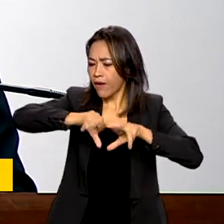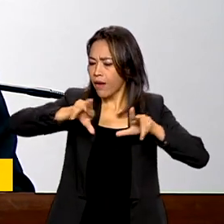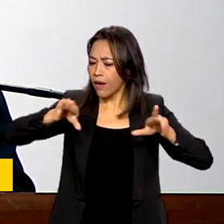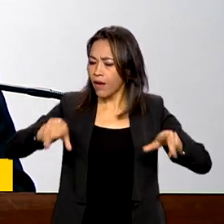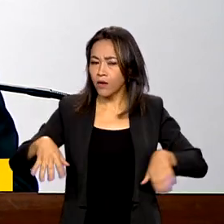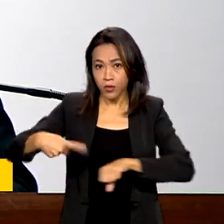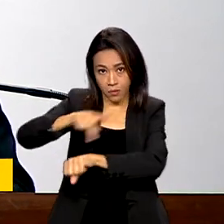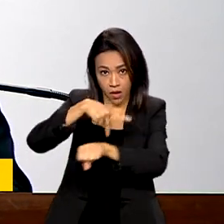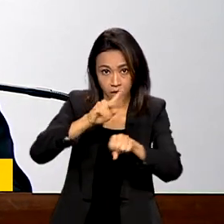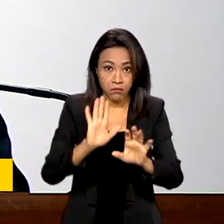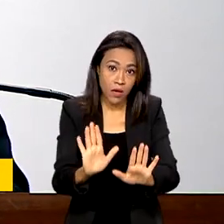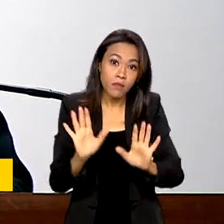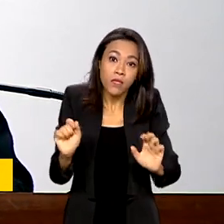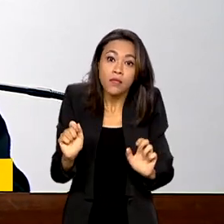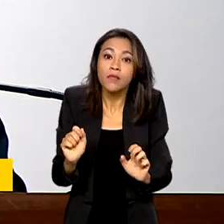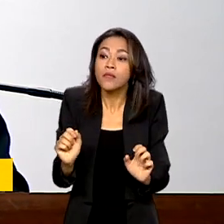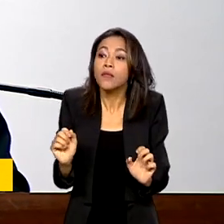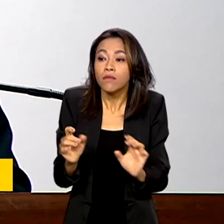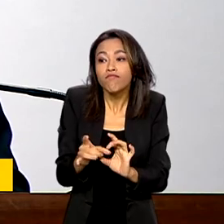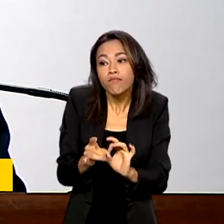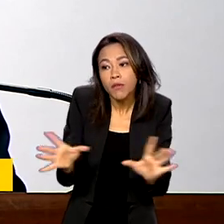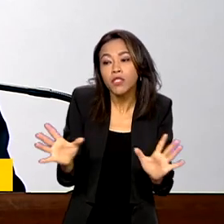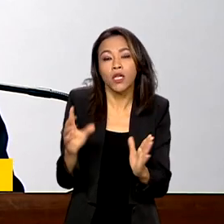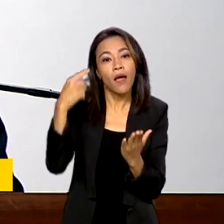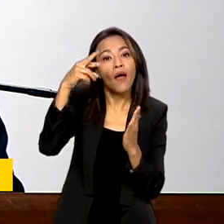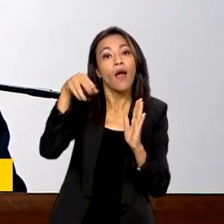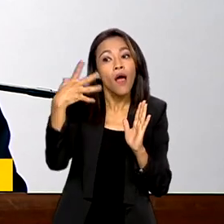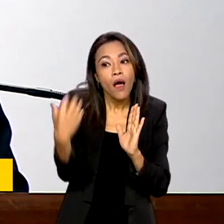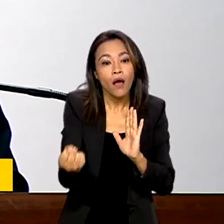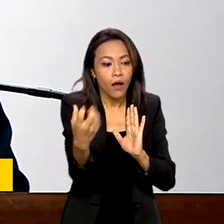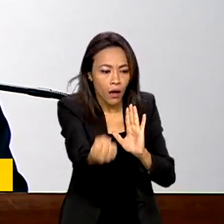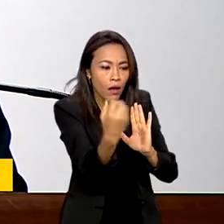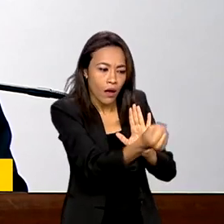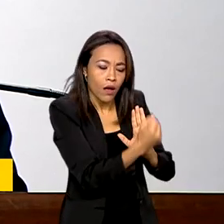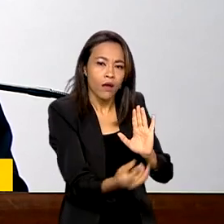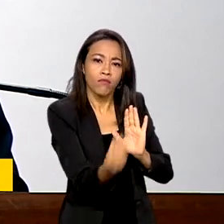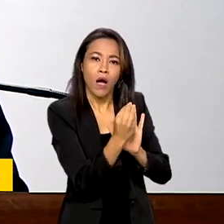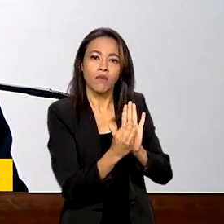dispuserem a estabelecer regras de comercialização mais democrática.